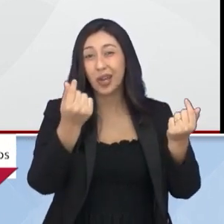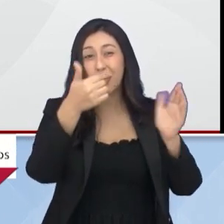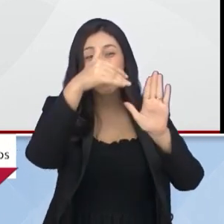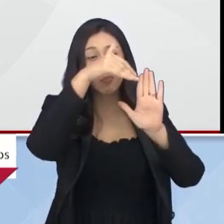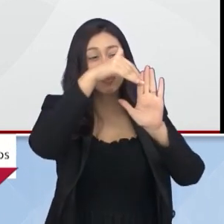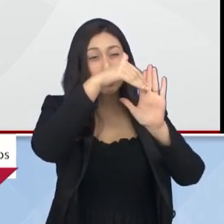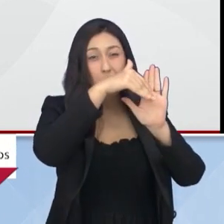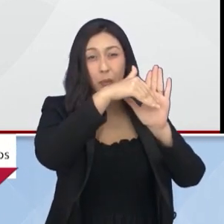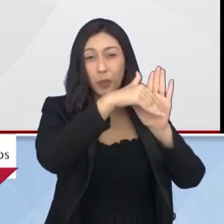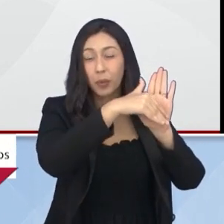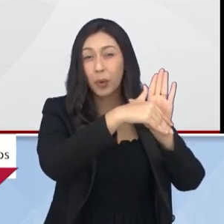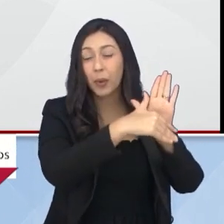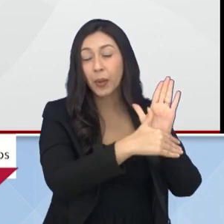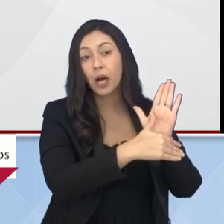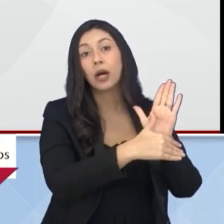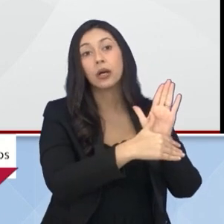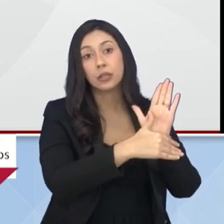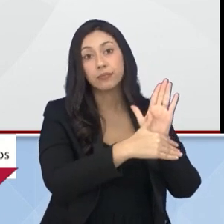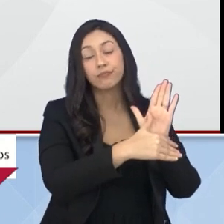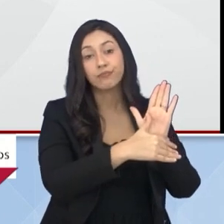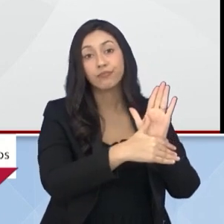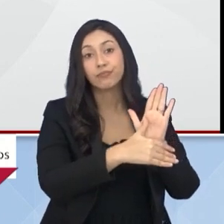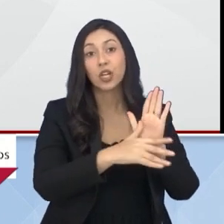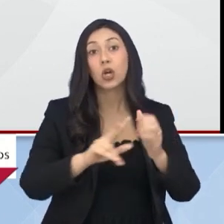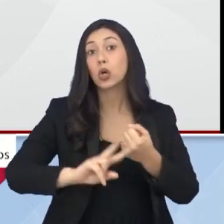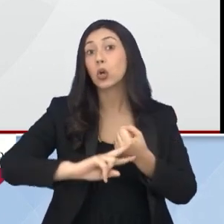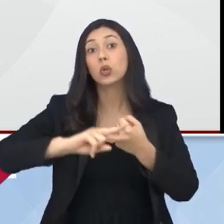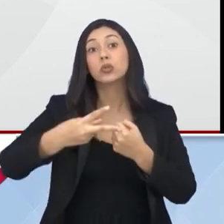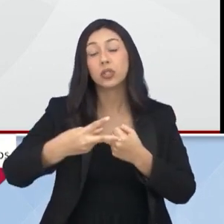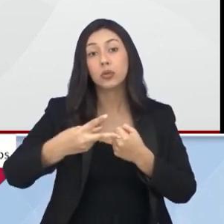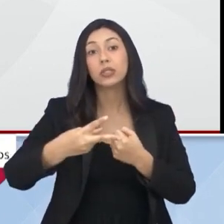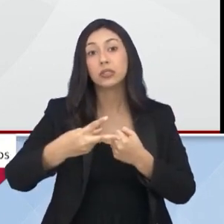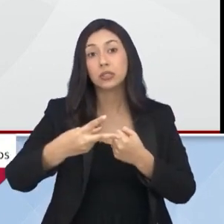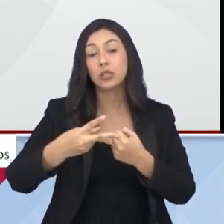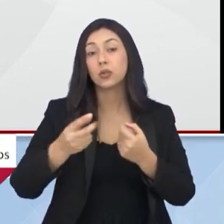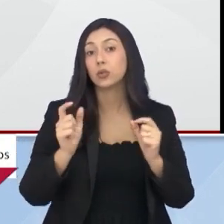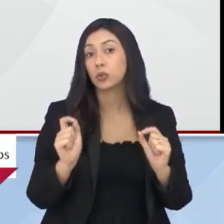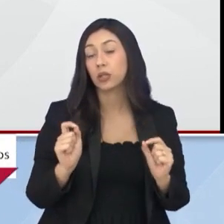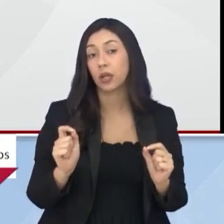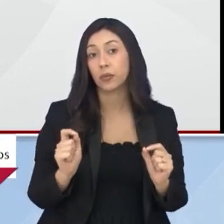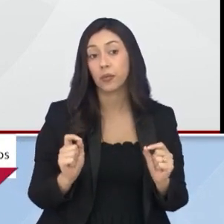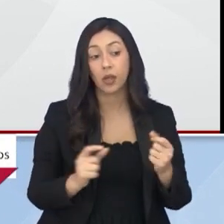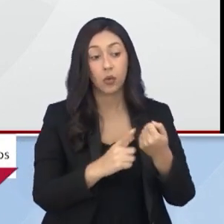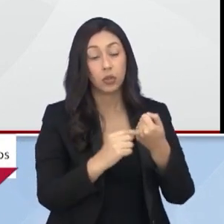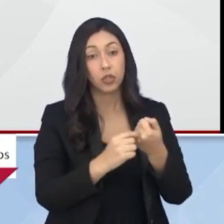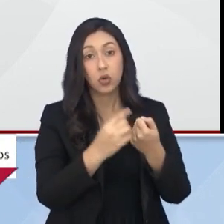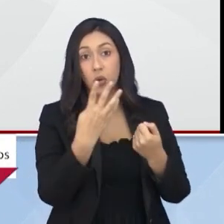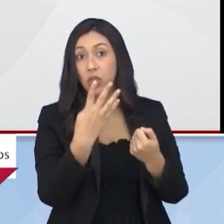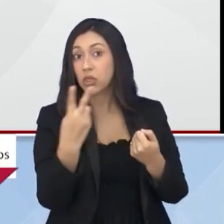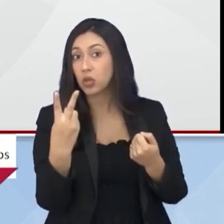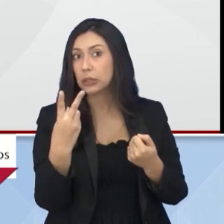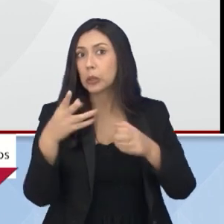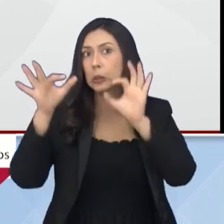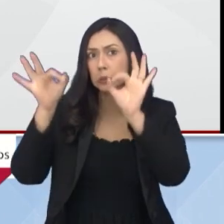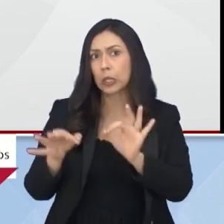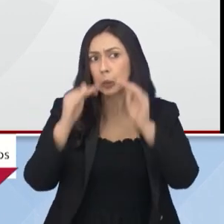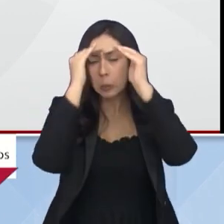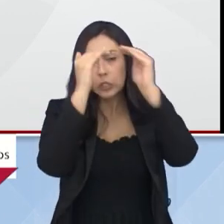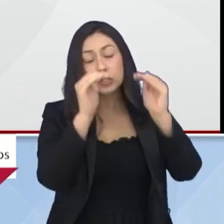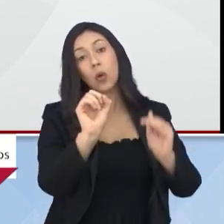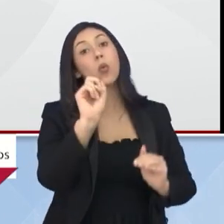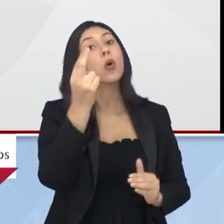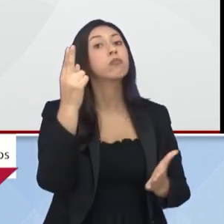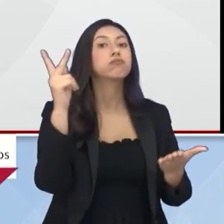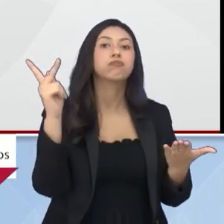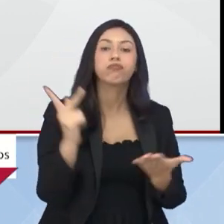DF financeiro ele Vai resultar se cumprir ou não o artigo 42 e um outro ponto finalizando aqui